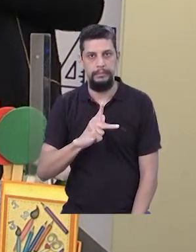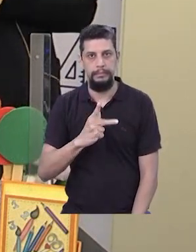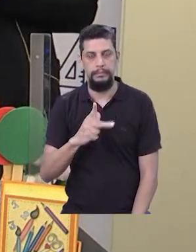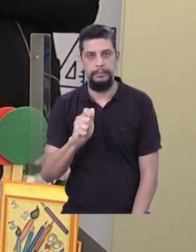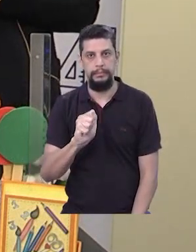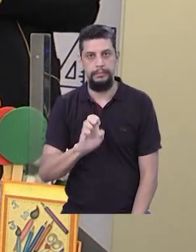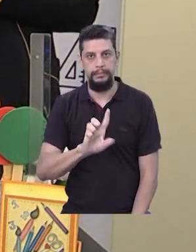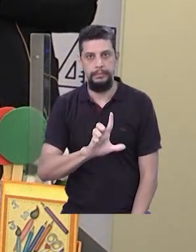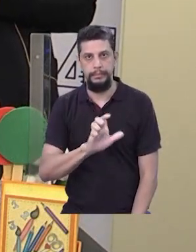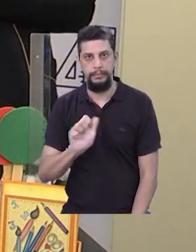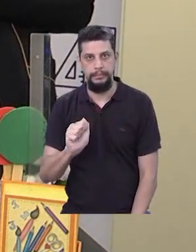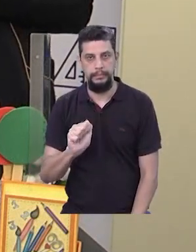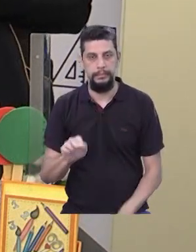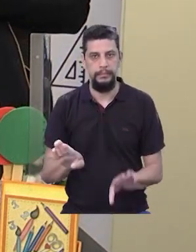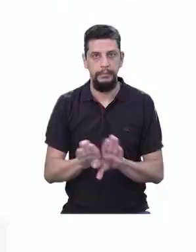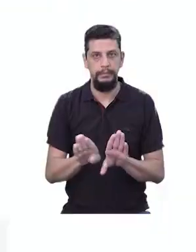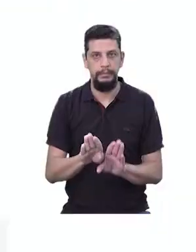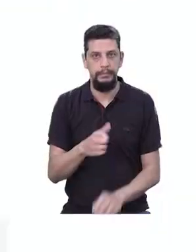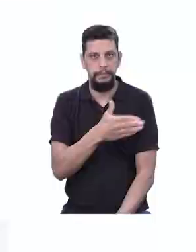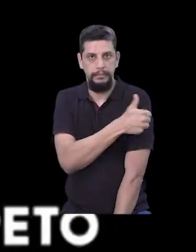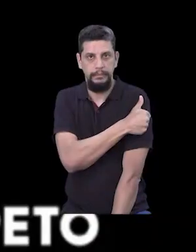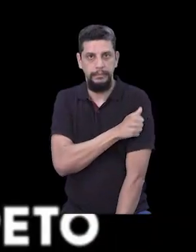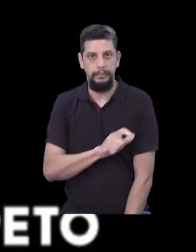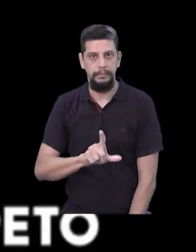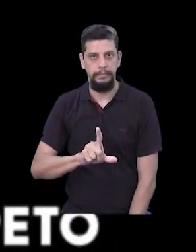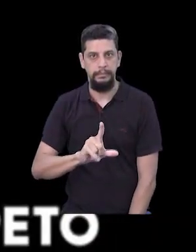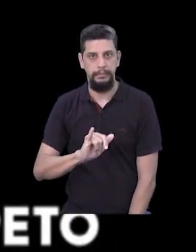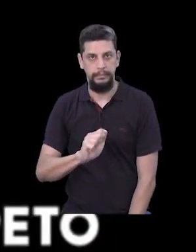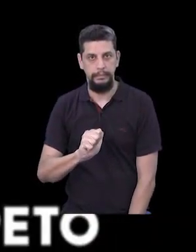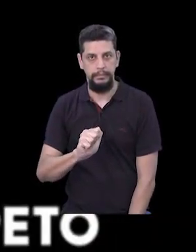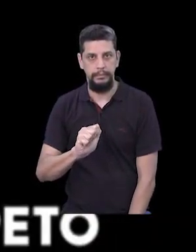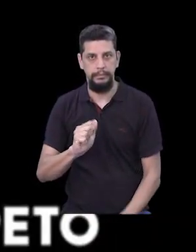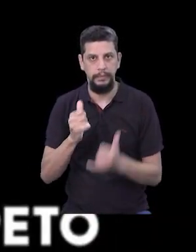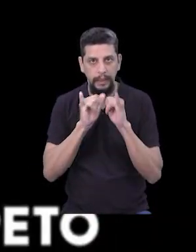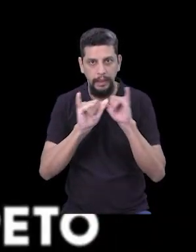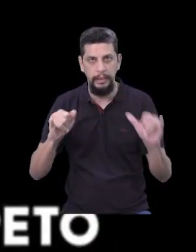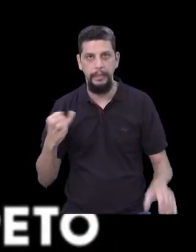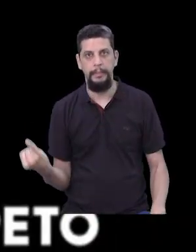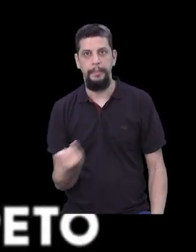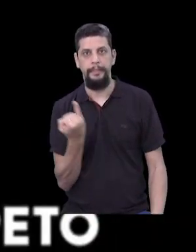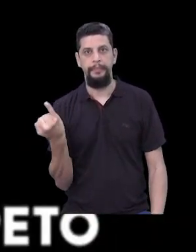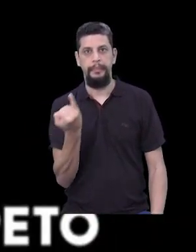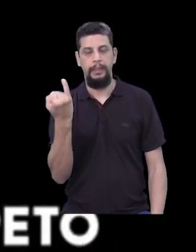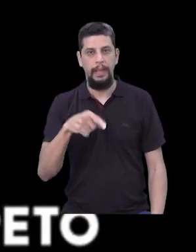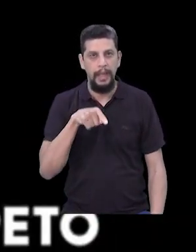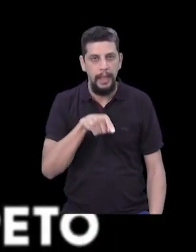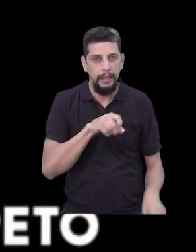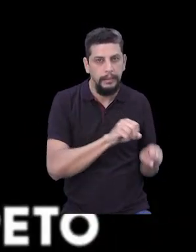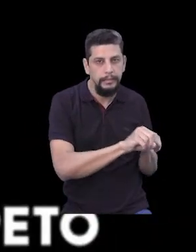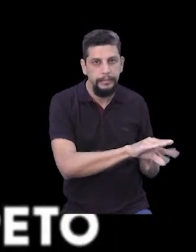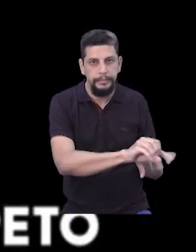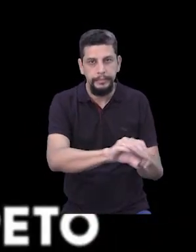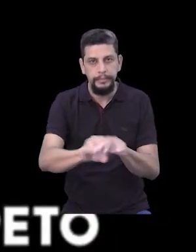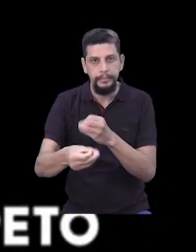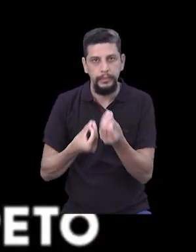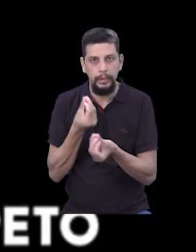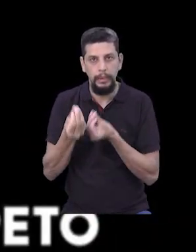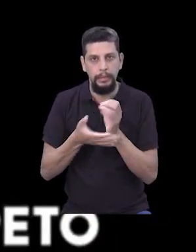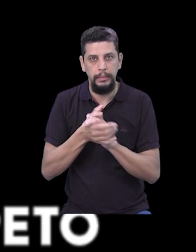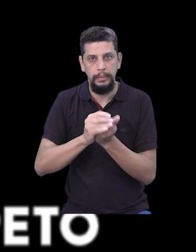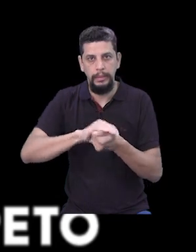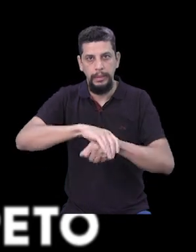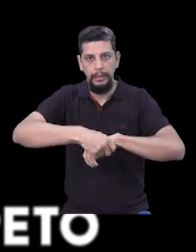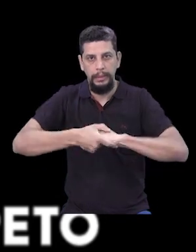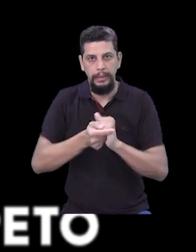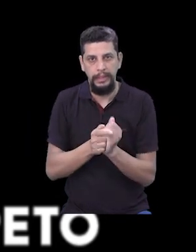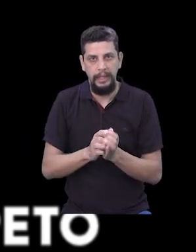Lia tem um aviso muito importante. Vamos ver? Vamos ver lá na tela. A Lia tá nos ensinando a lavar as mãos, né? Ela